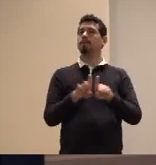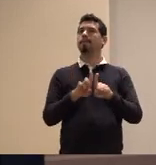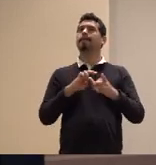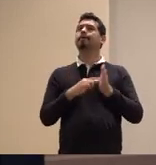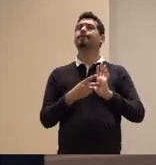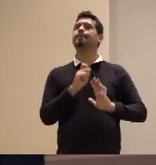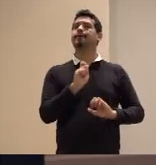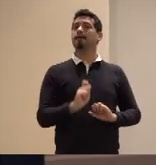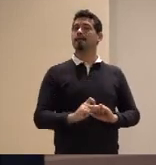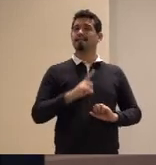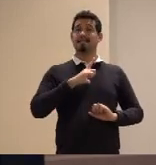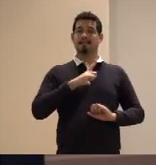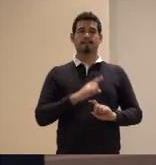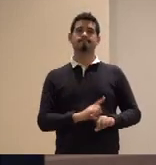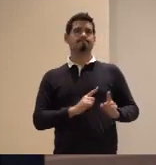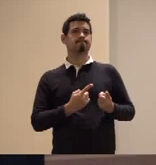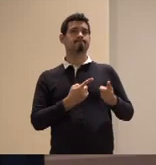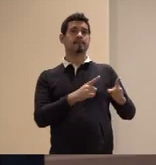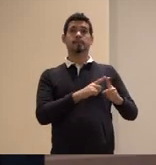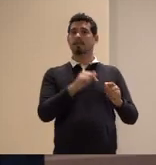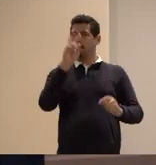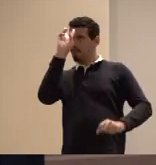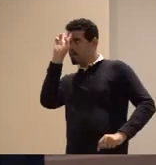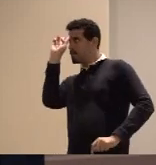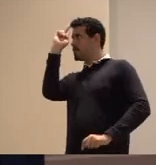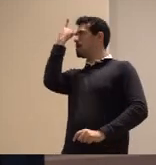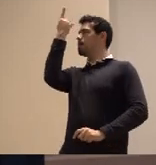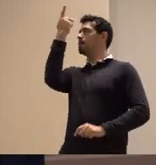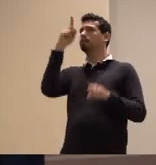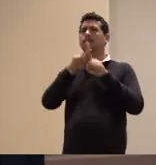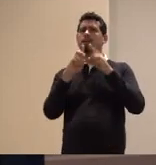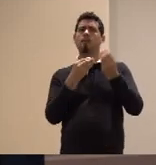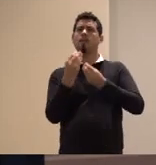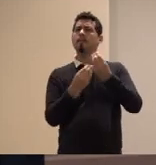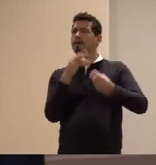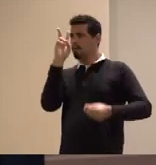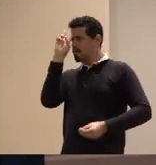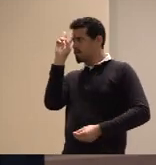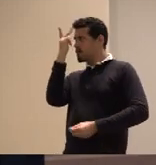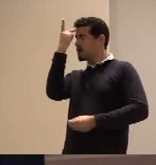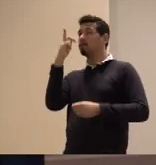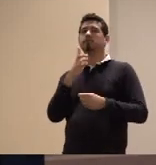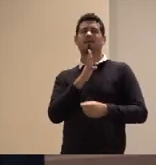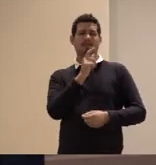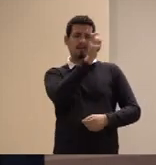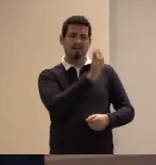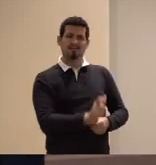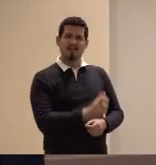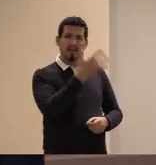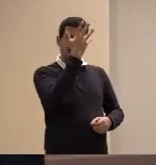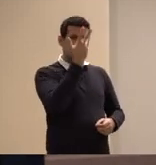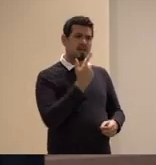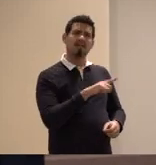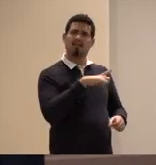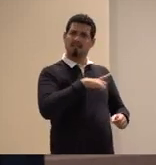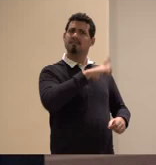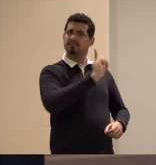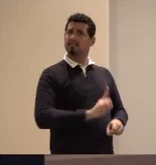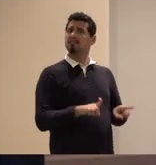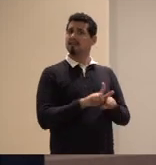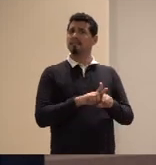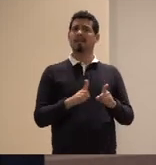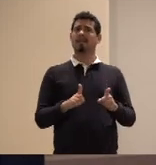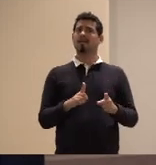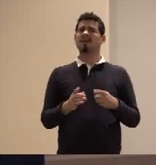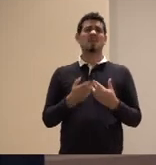temos também um desafio de mudança de mentalidade. Né, mudança de mentalidade de reconhecer a criança e o adolescente como um sujeito de direitos. Não importa